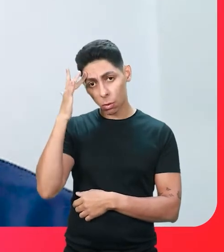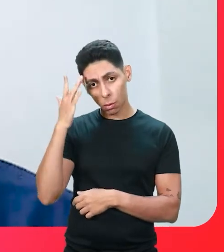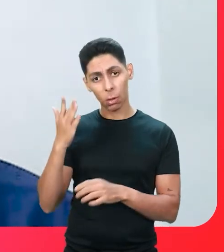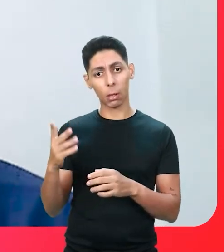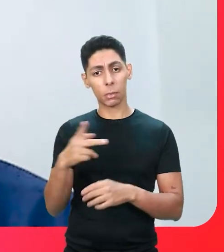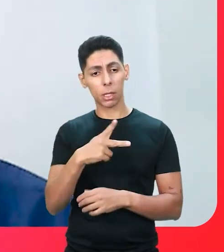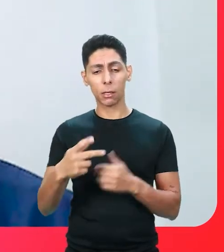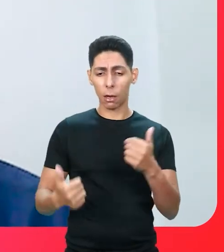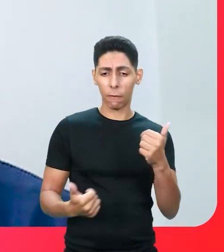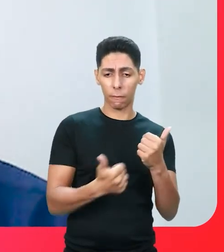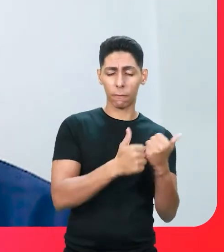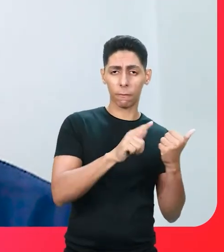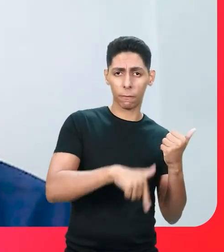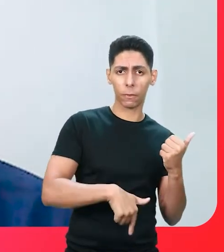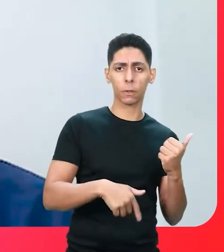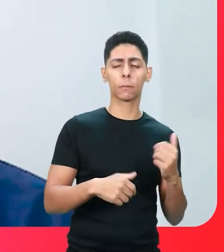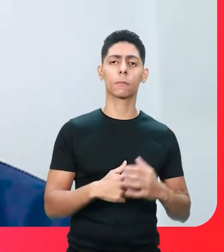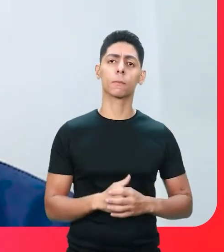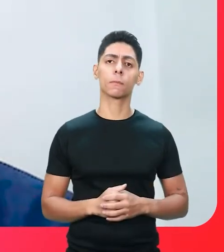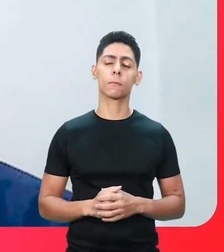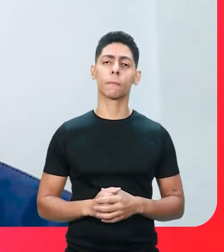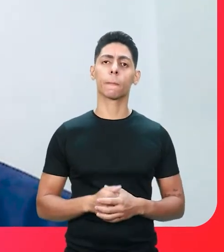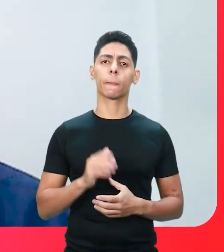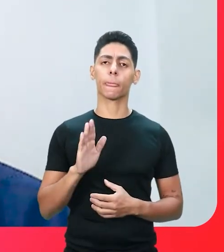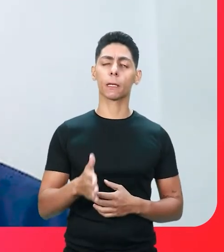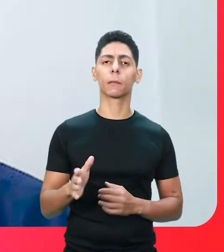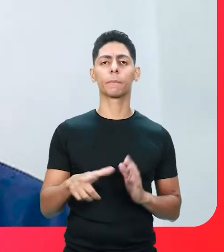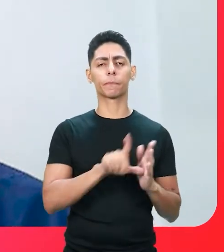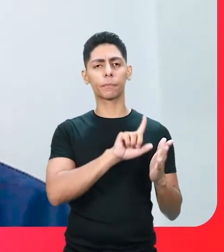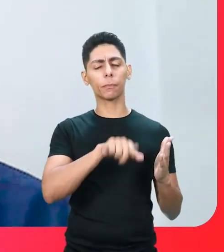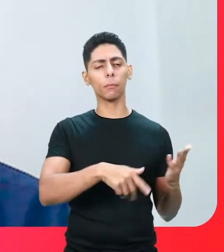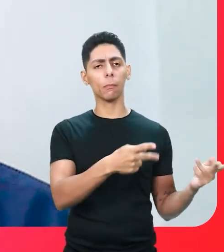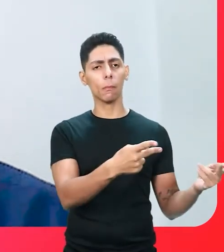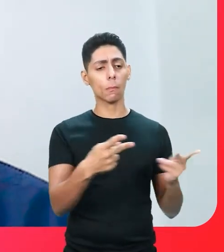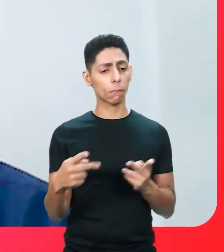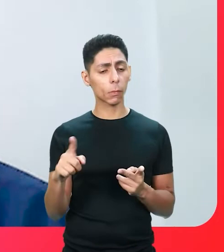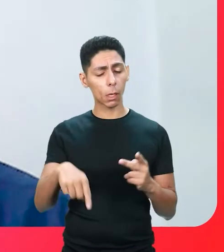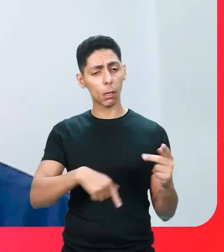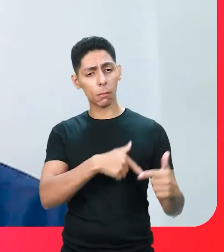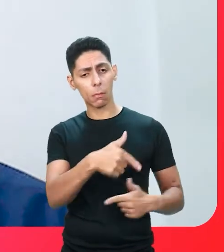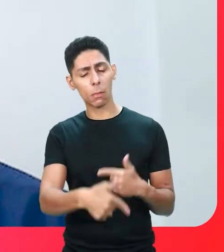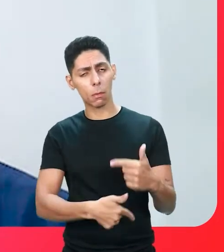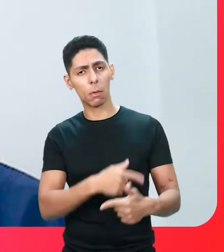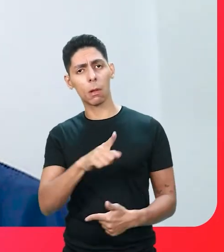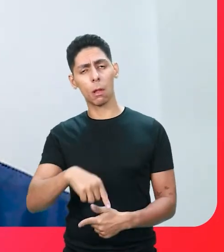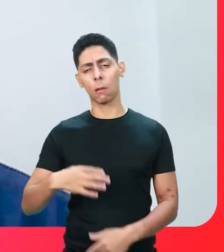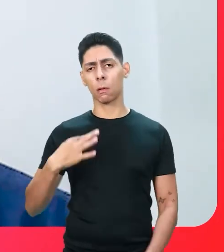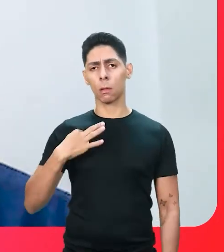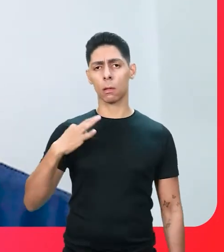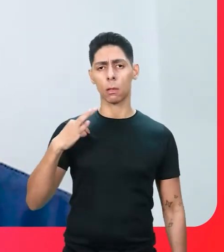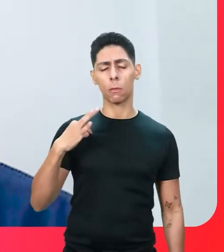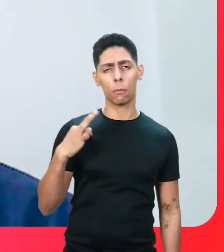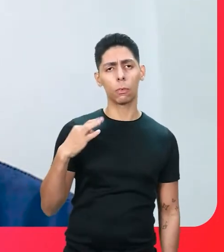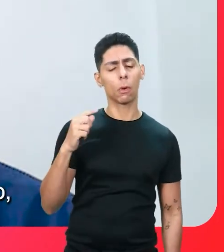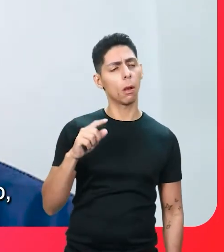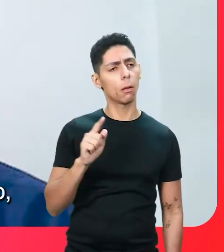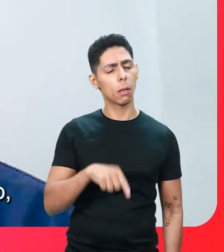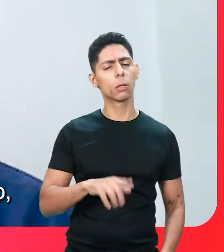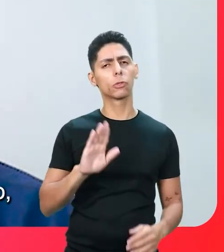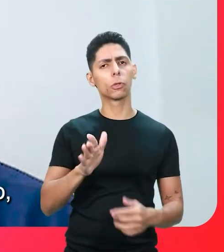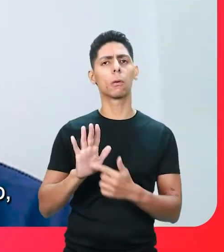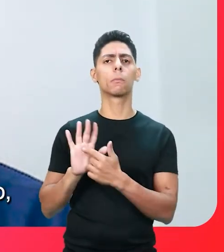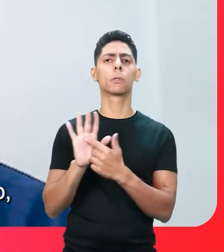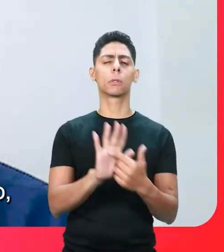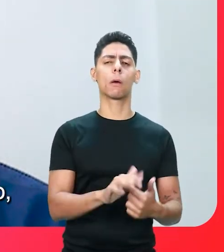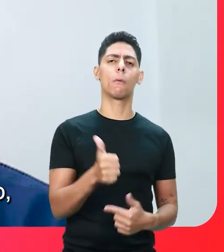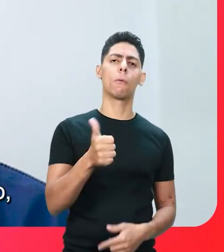era vice-presidente, já tinha me convidado para trabalhar como voluntário. Eu apresentava uma vez por